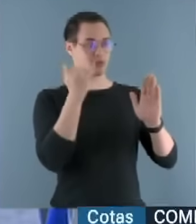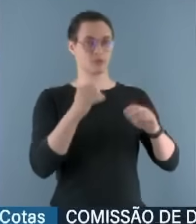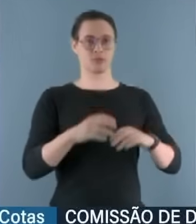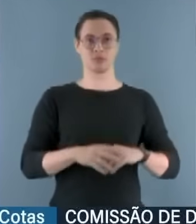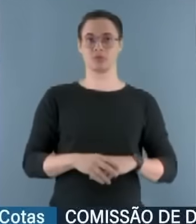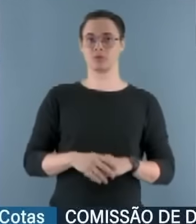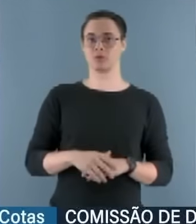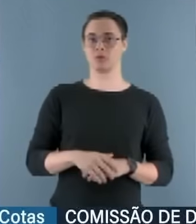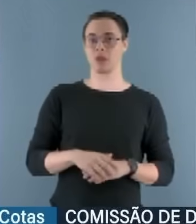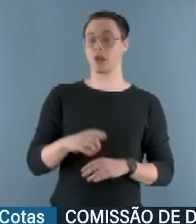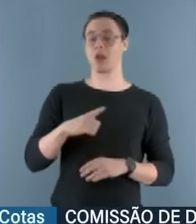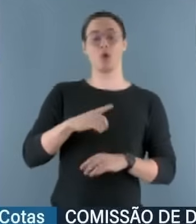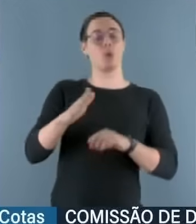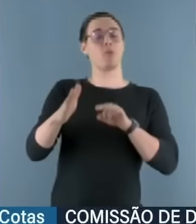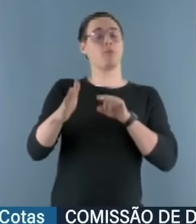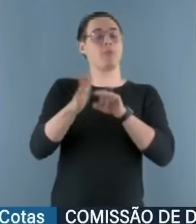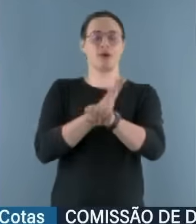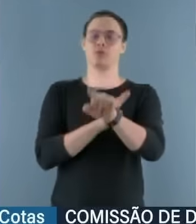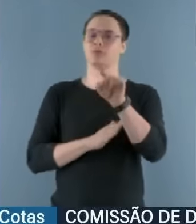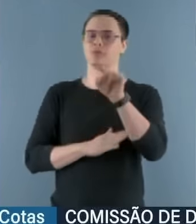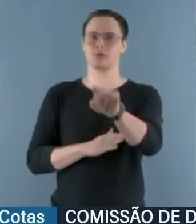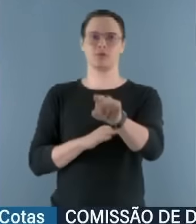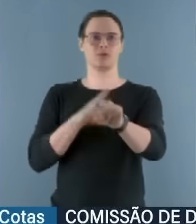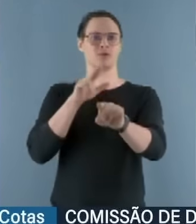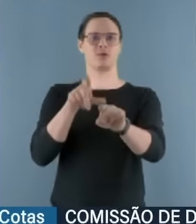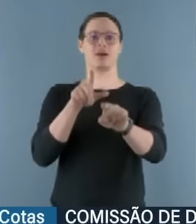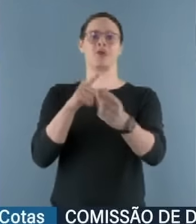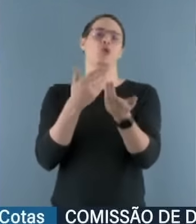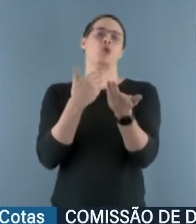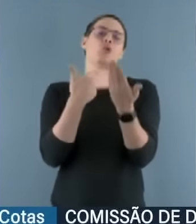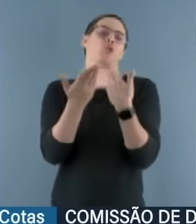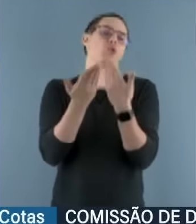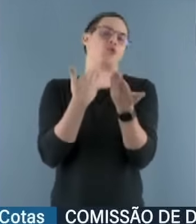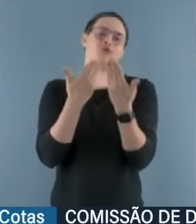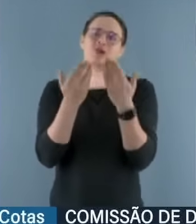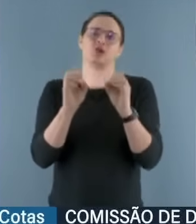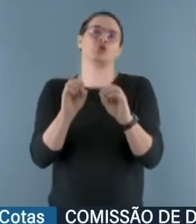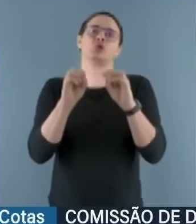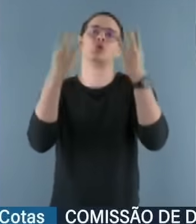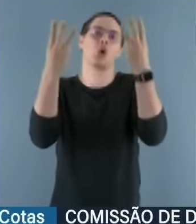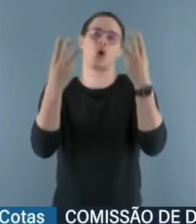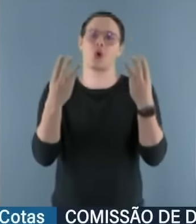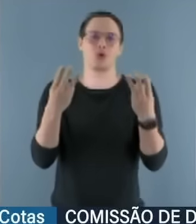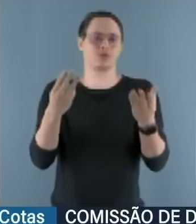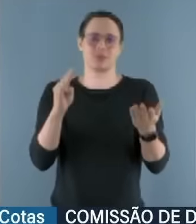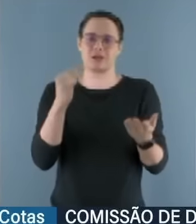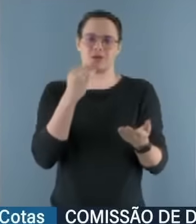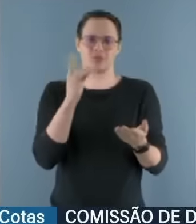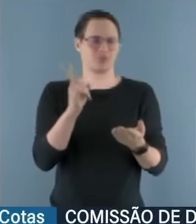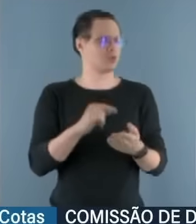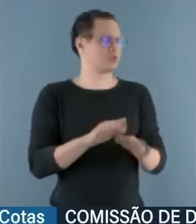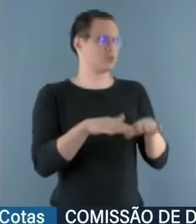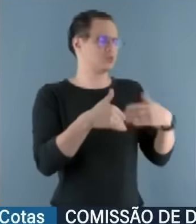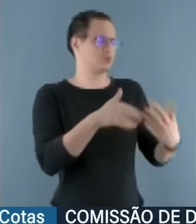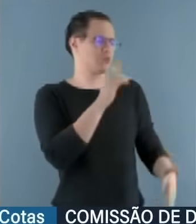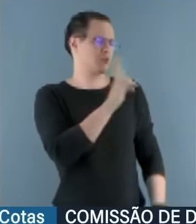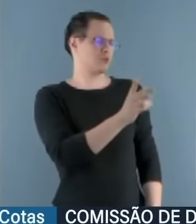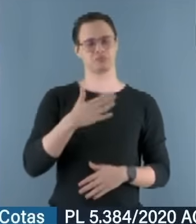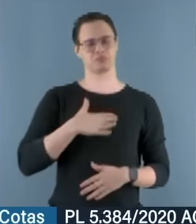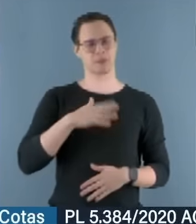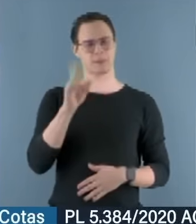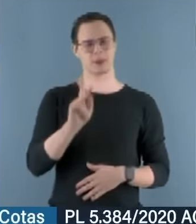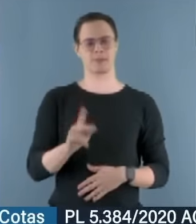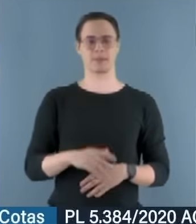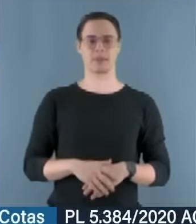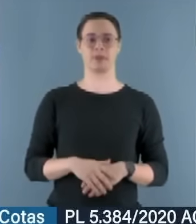Senhor general, eu estou perguntando pro senhor. Isso aqui não é o show do milhão. Senhor, eu estou te perguntando. Não, então não vou responder também. Então não vai responder? Então tudo bem,